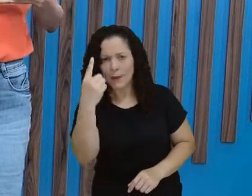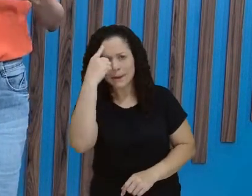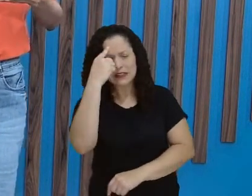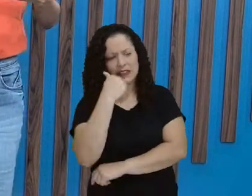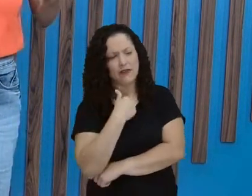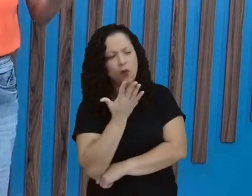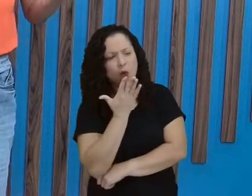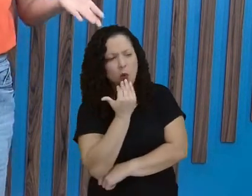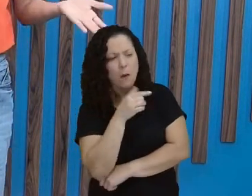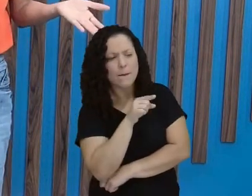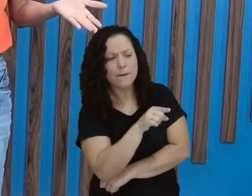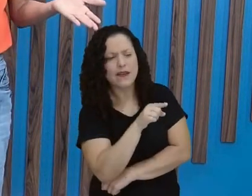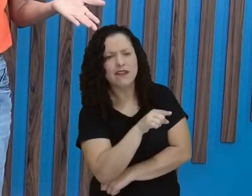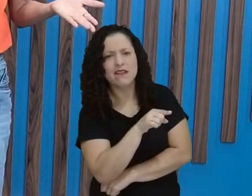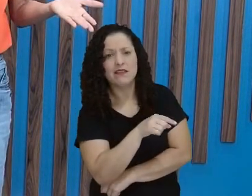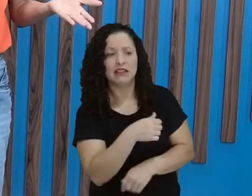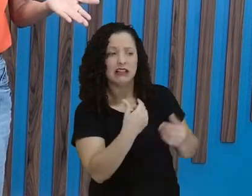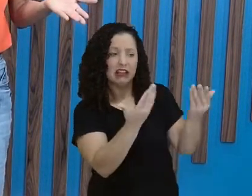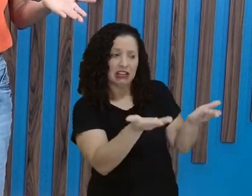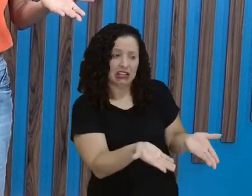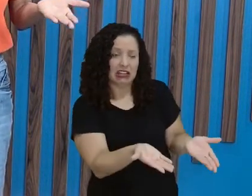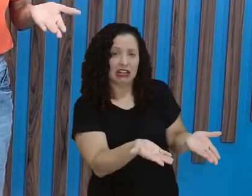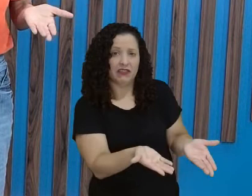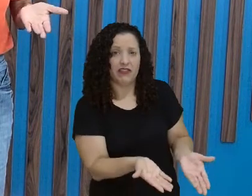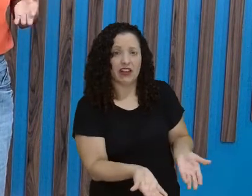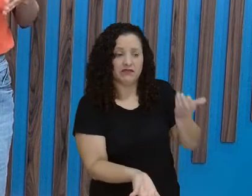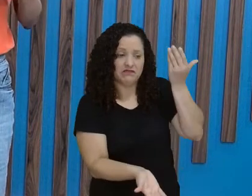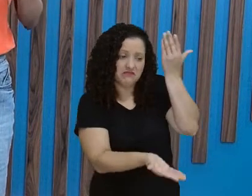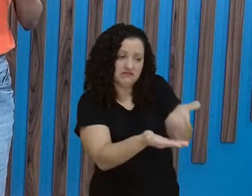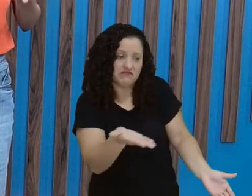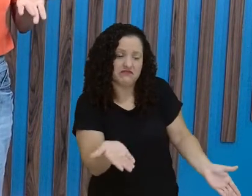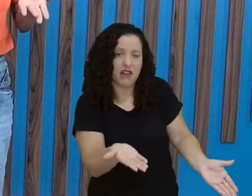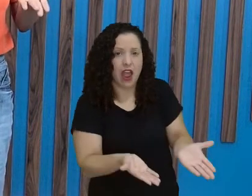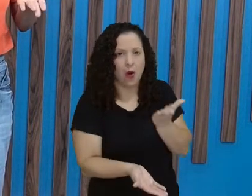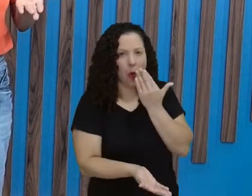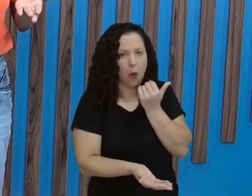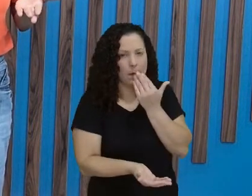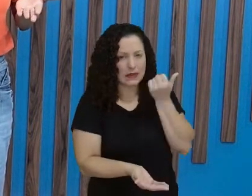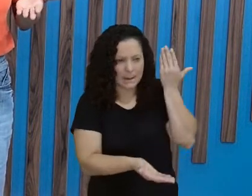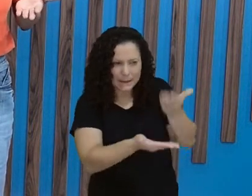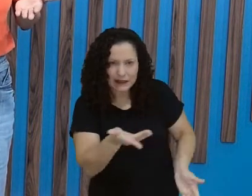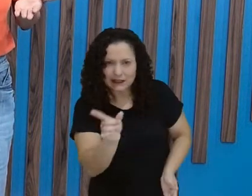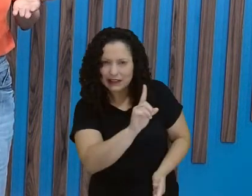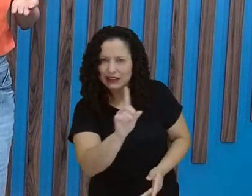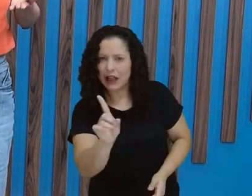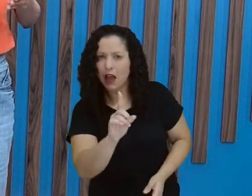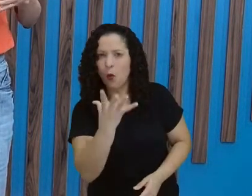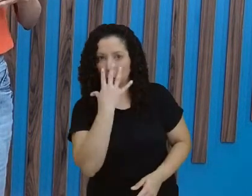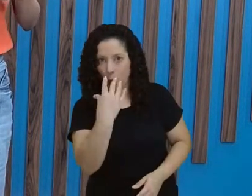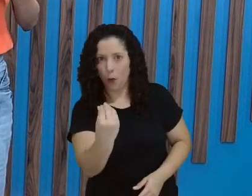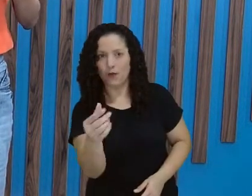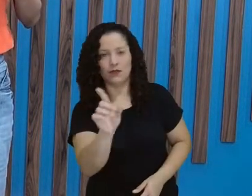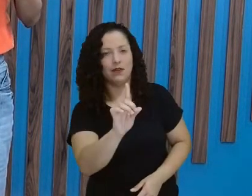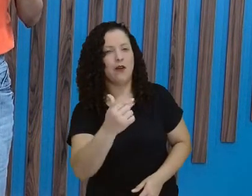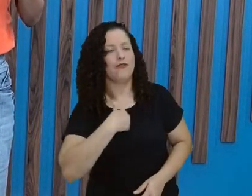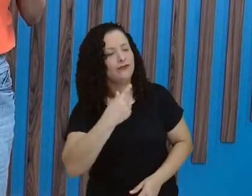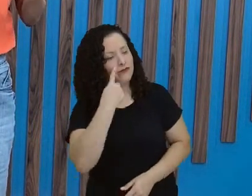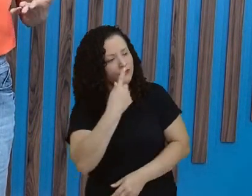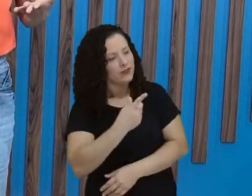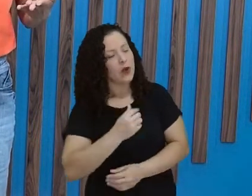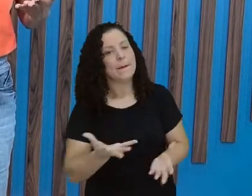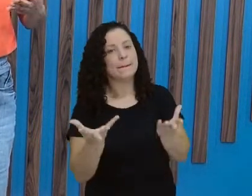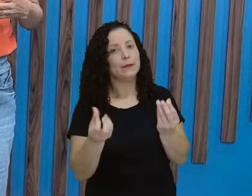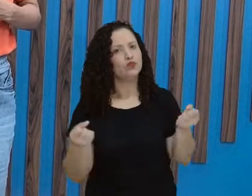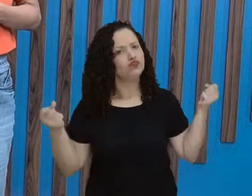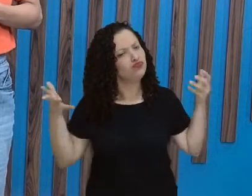porque senão ele iria estragar comida e ele não gosta de fazer isso, o lobo. Ele disse que acha